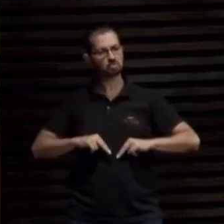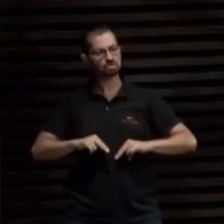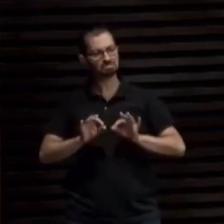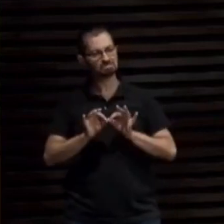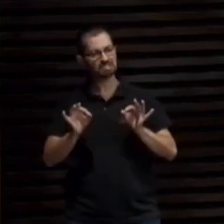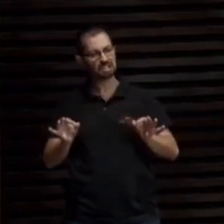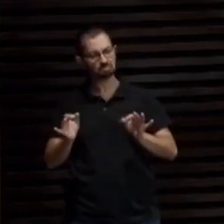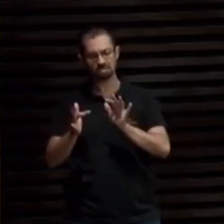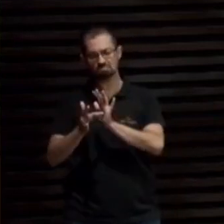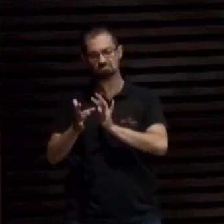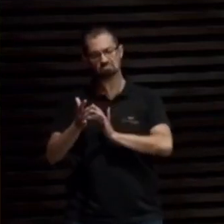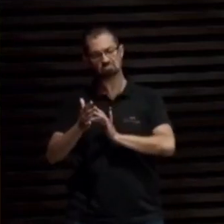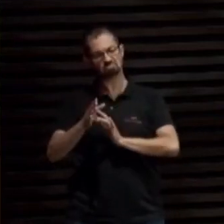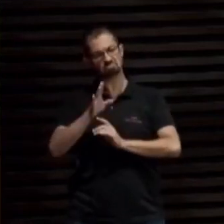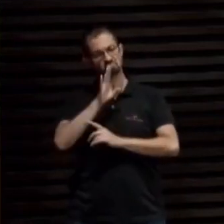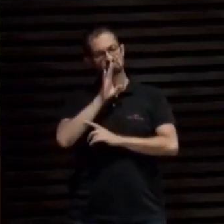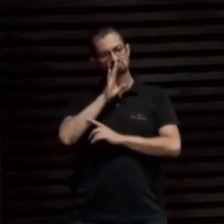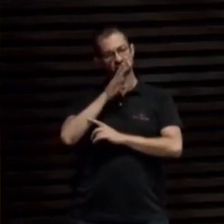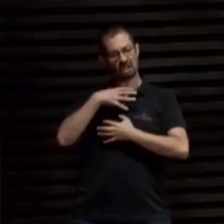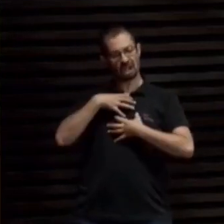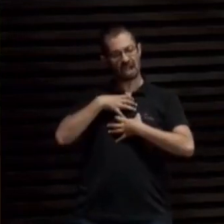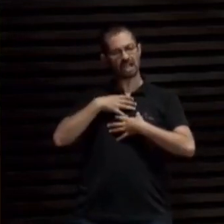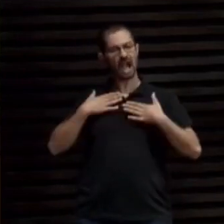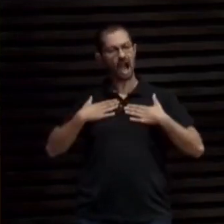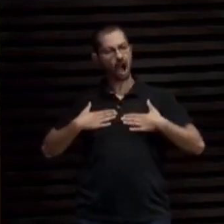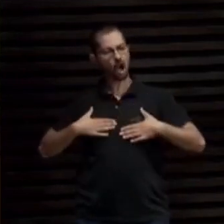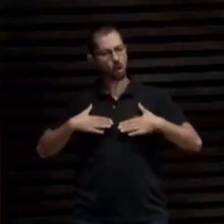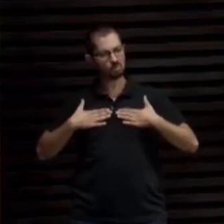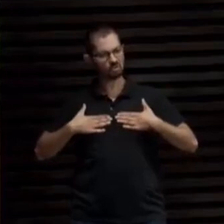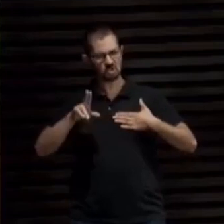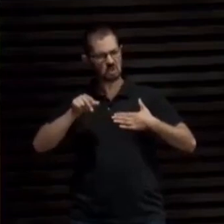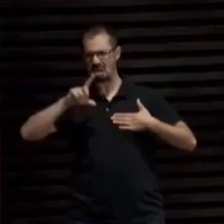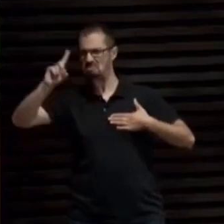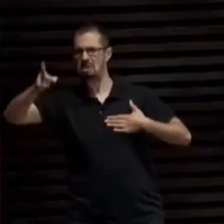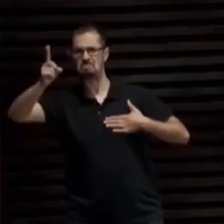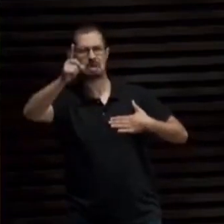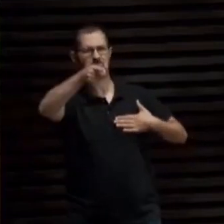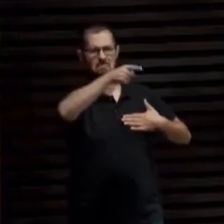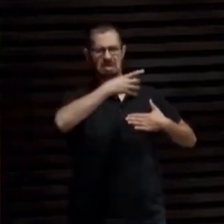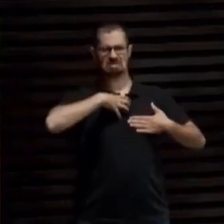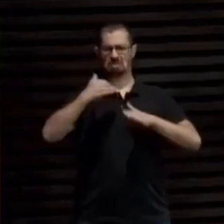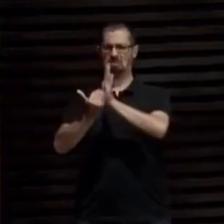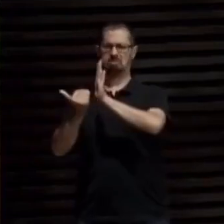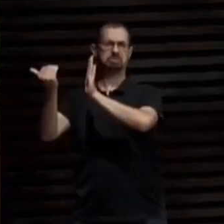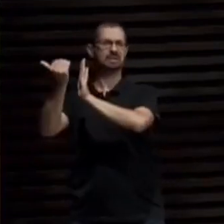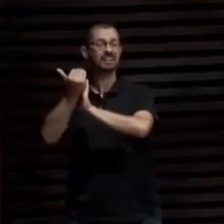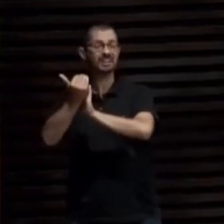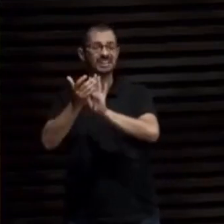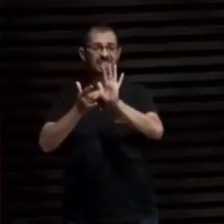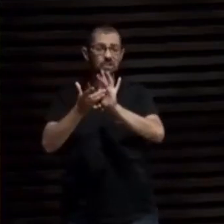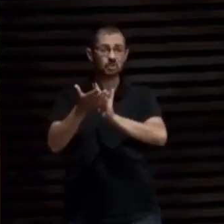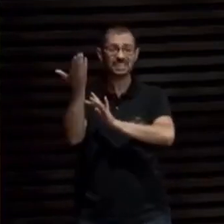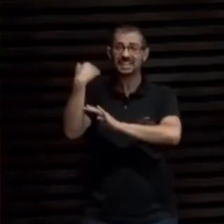esvaziou-se a si mesmo e desceu e veio para a situação de servo, e em figura de